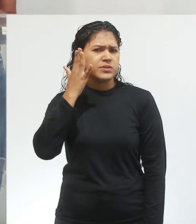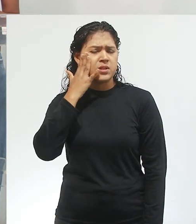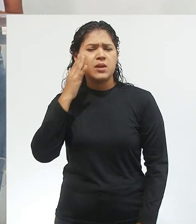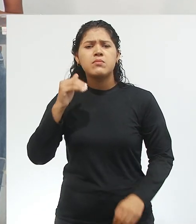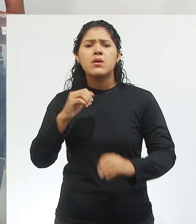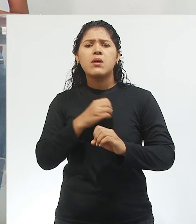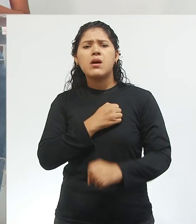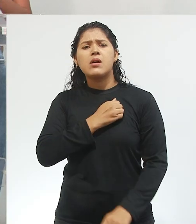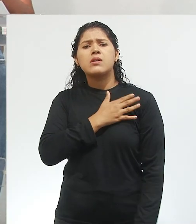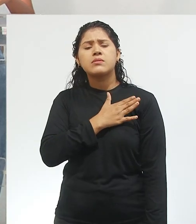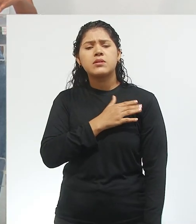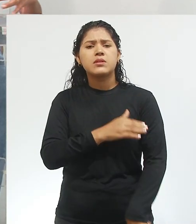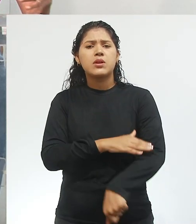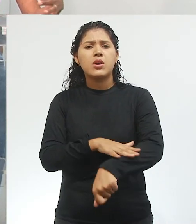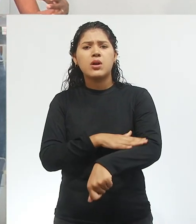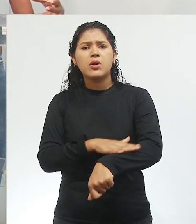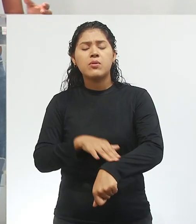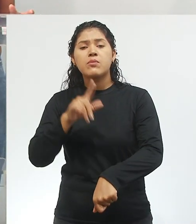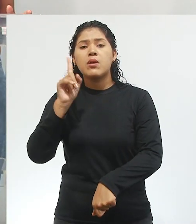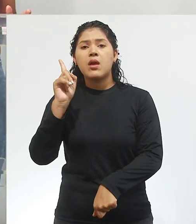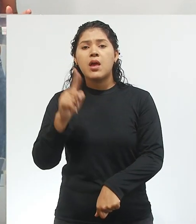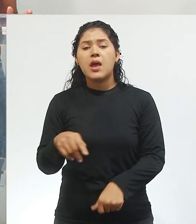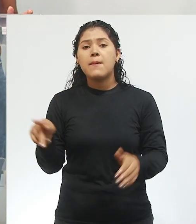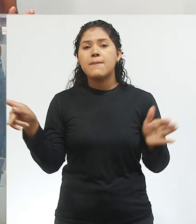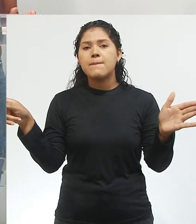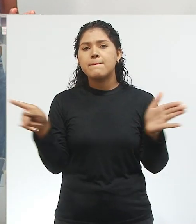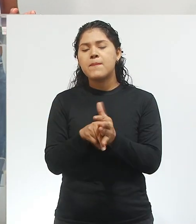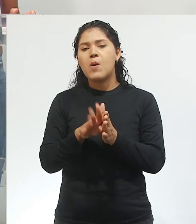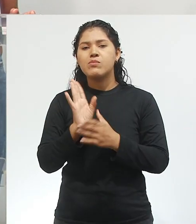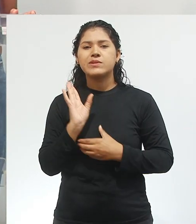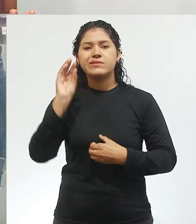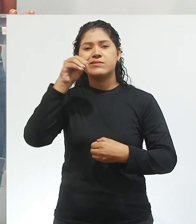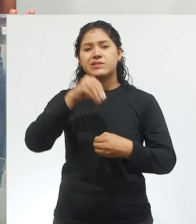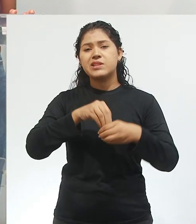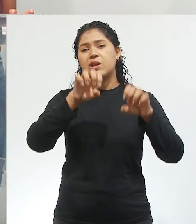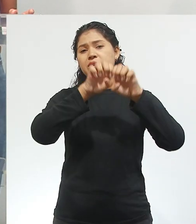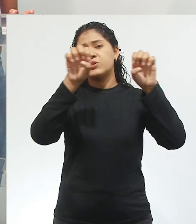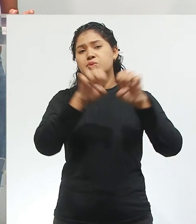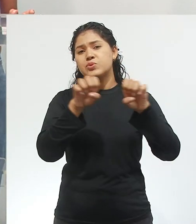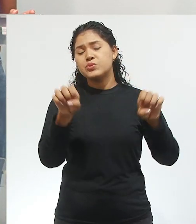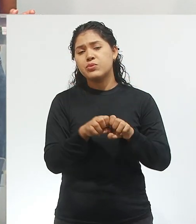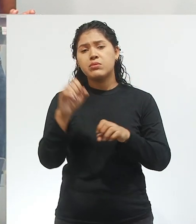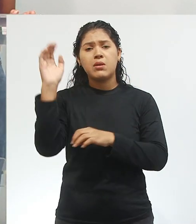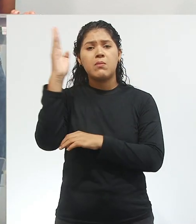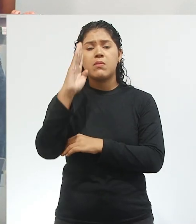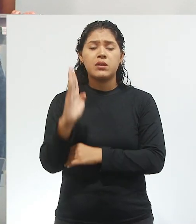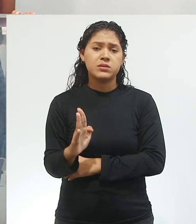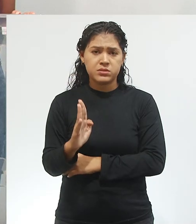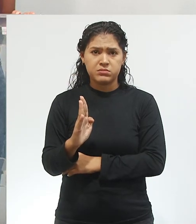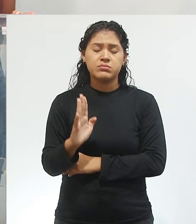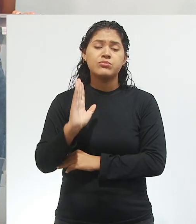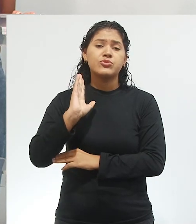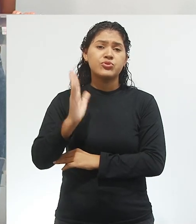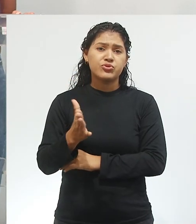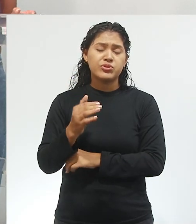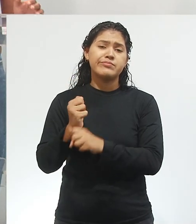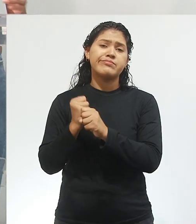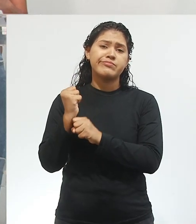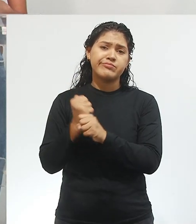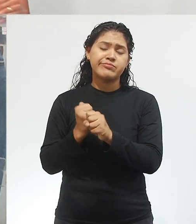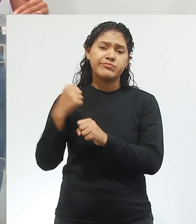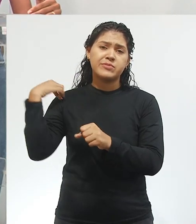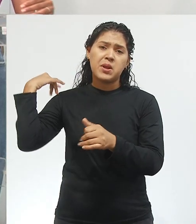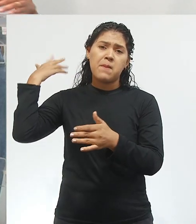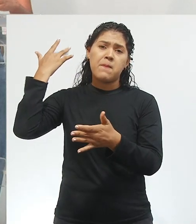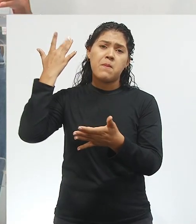o racismo é algo estrutural na nossa sociedade, já dizia o Silvio Almeida, né? Nós